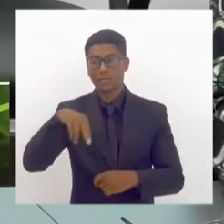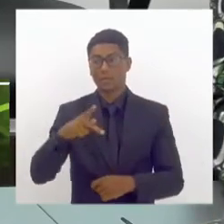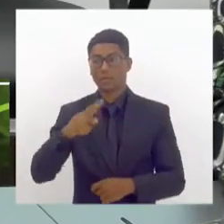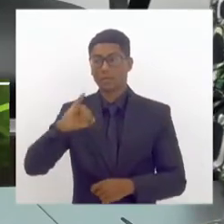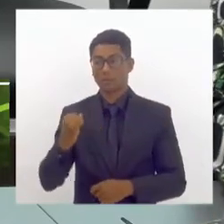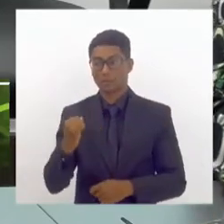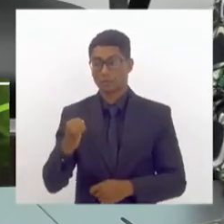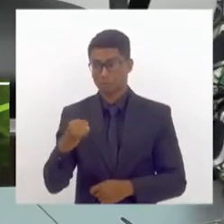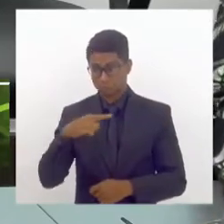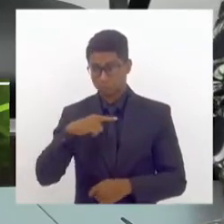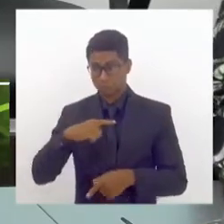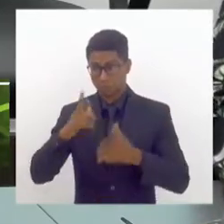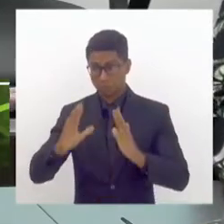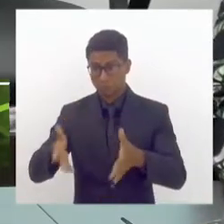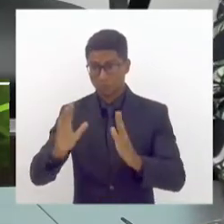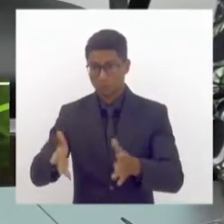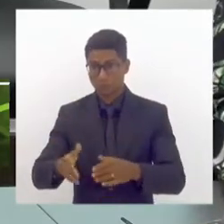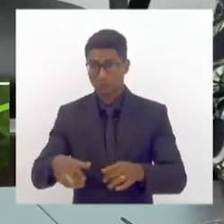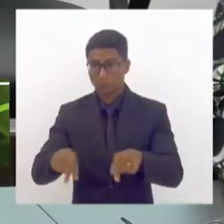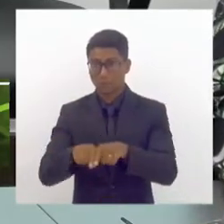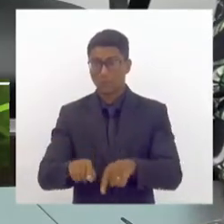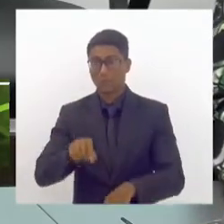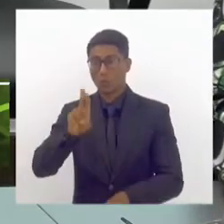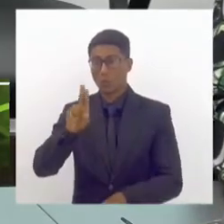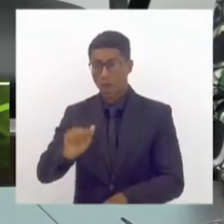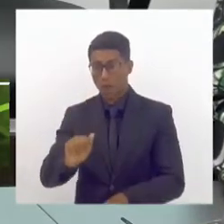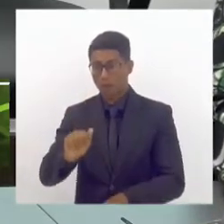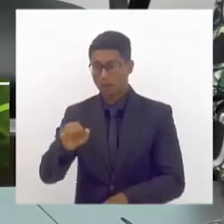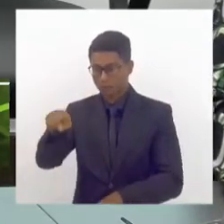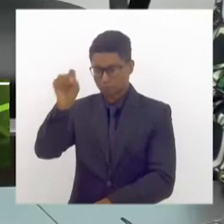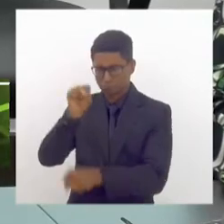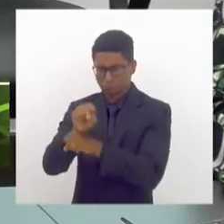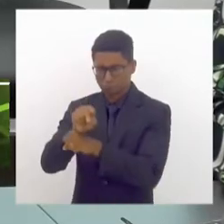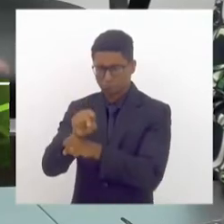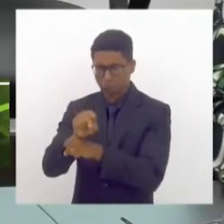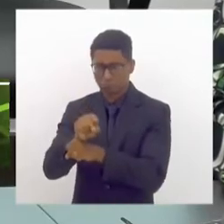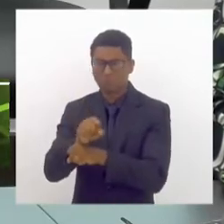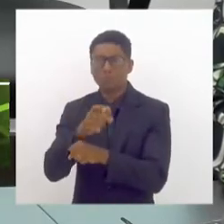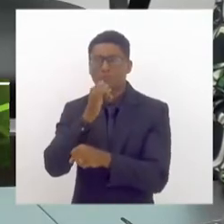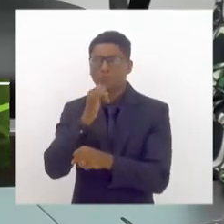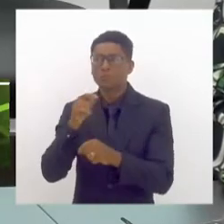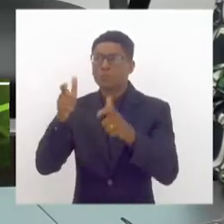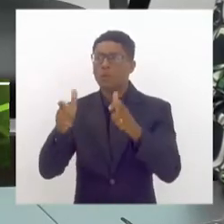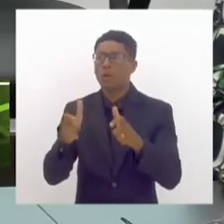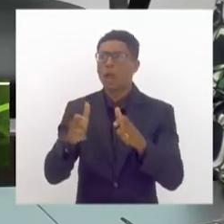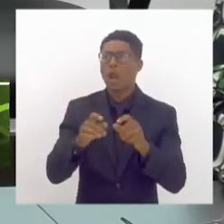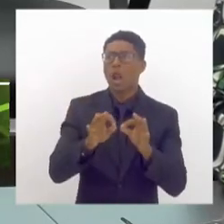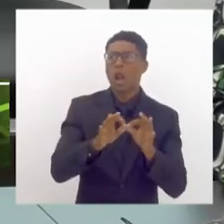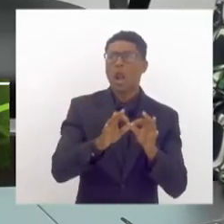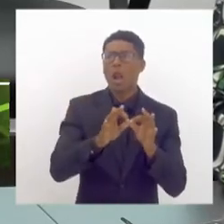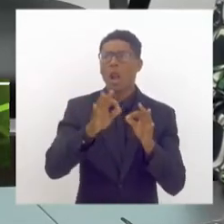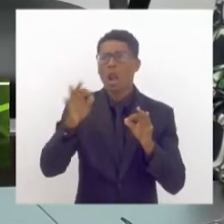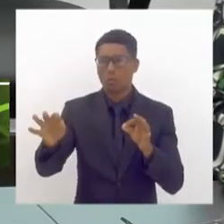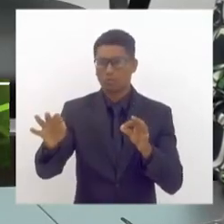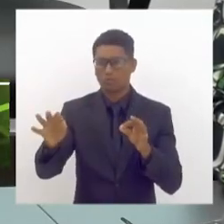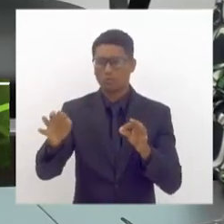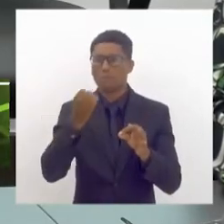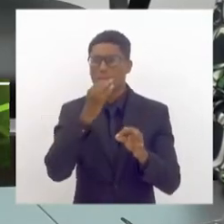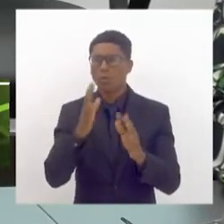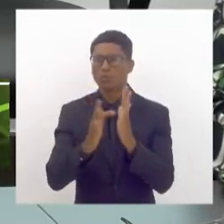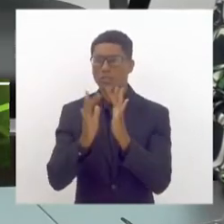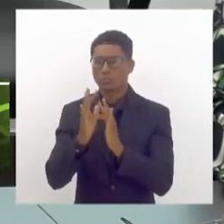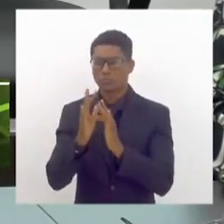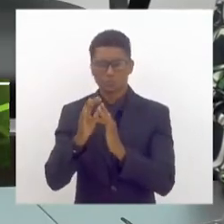tem um CNPJ e uma UA paralisada, mesmo que ela seja em Bom Jesus de Tabapuana e a escola que vai ser criada em Paraty, você faz